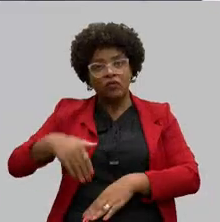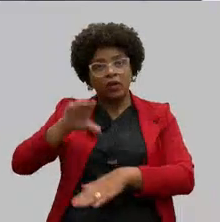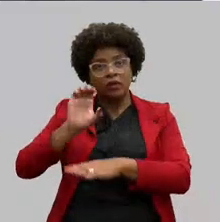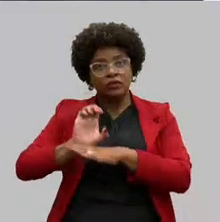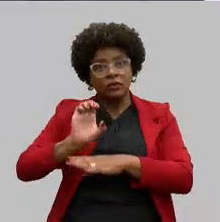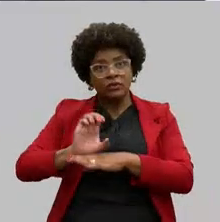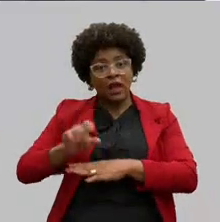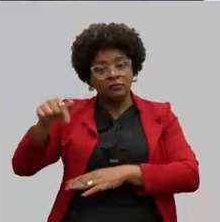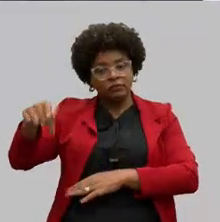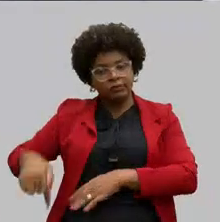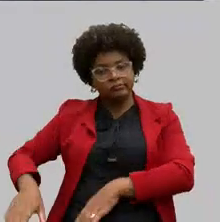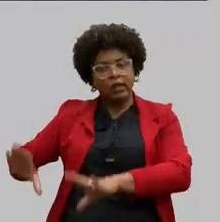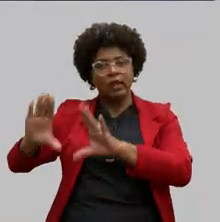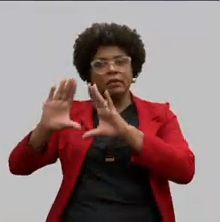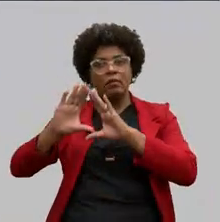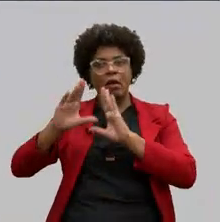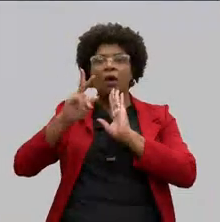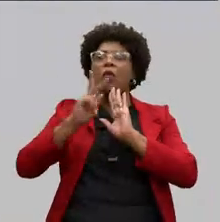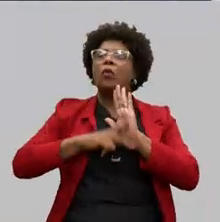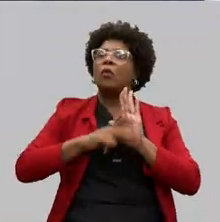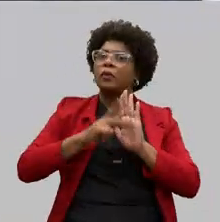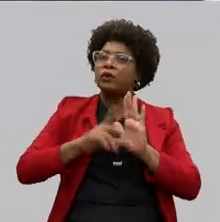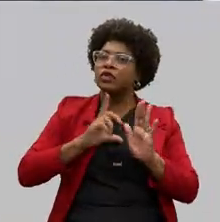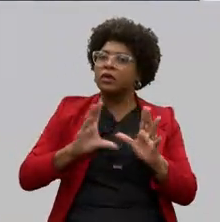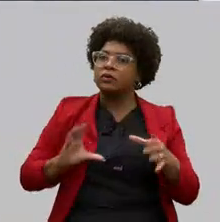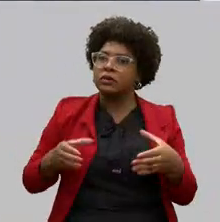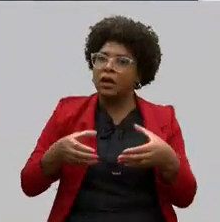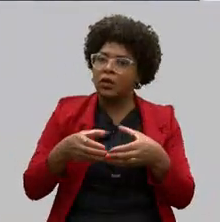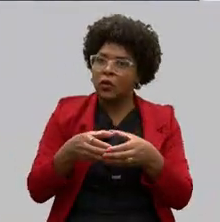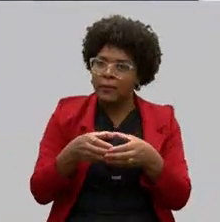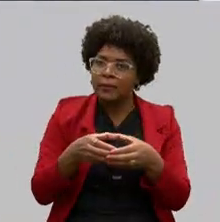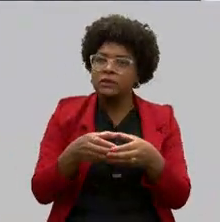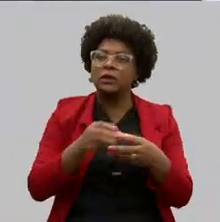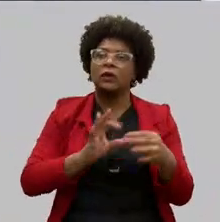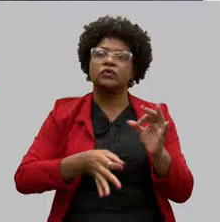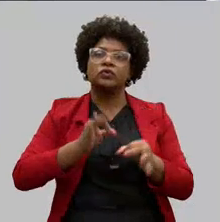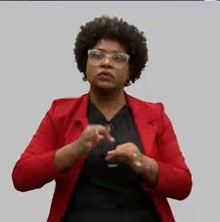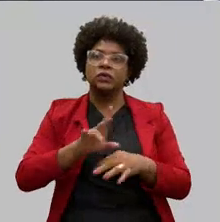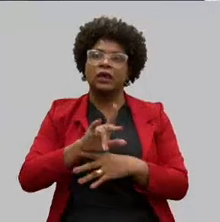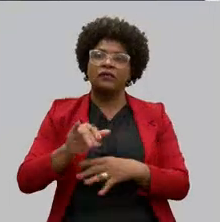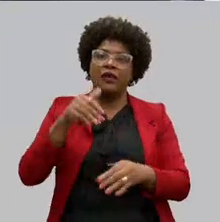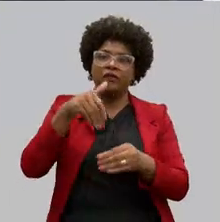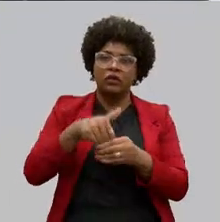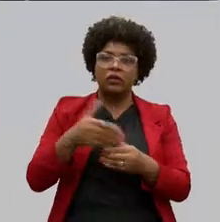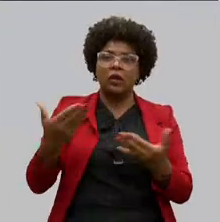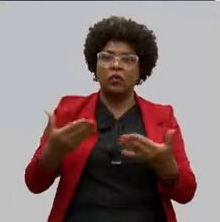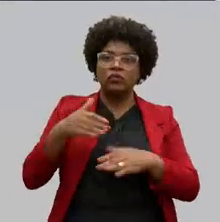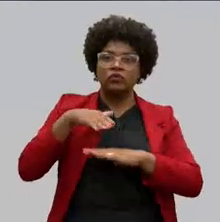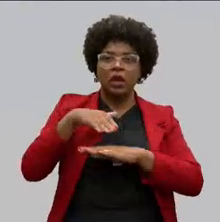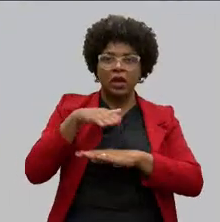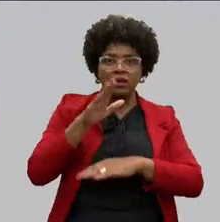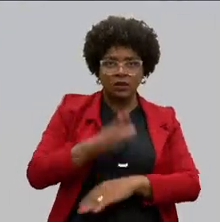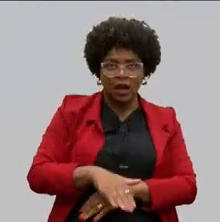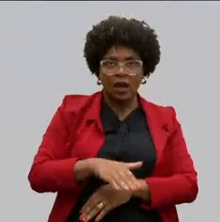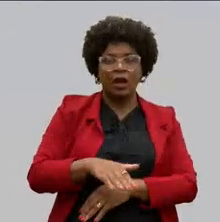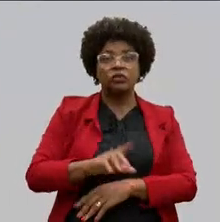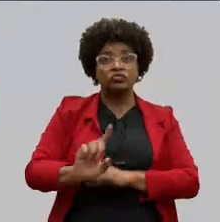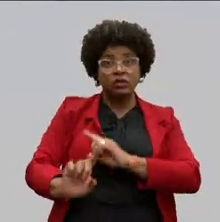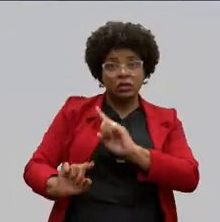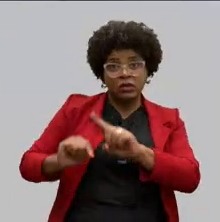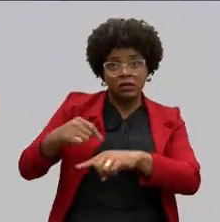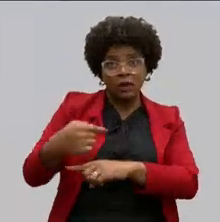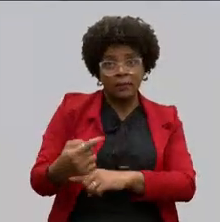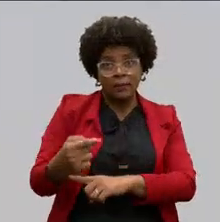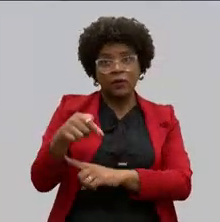Assembleia o projeto está na comissão de constituição e justiça para votar hoje à tarde e na sequência depois de sair da comissão de